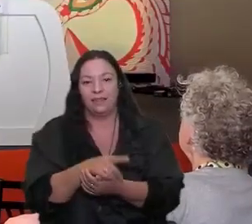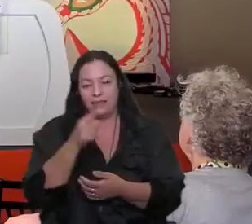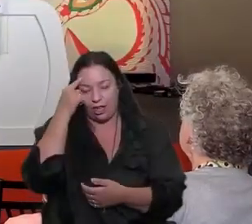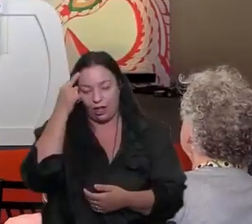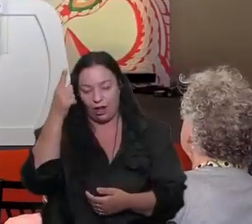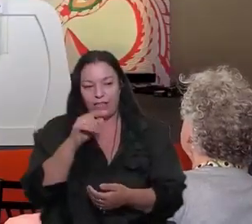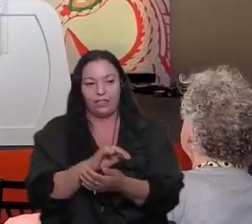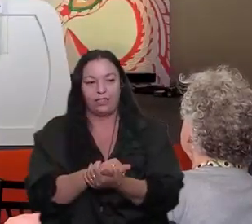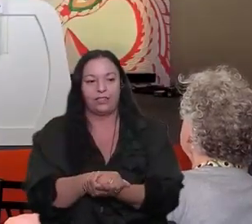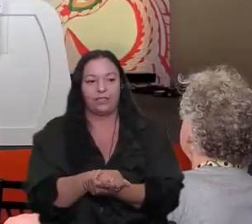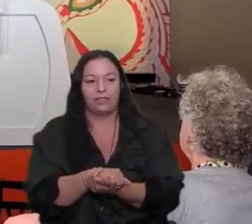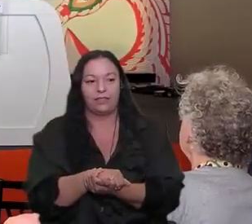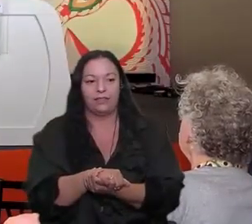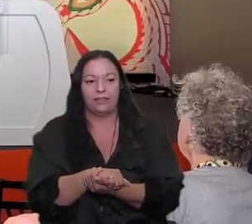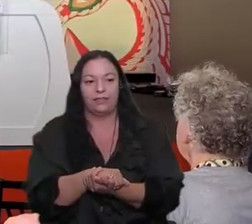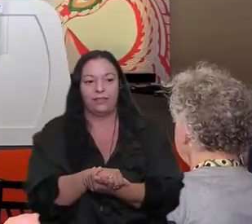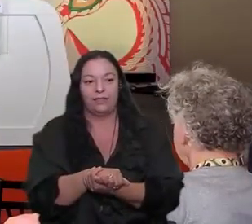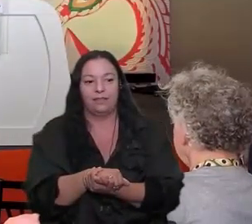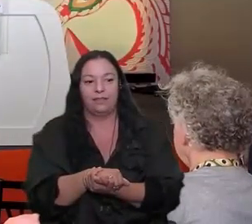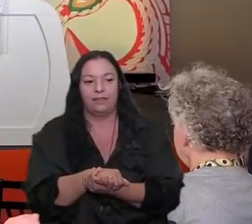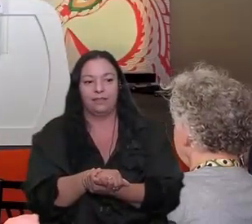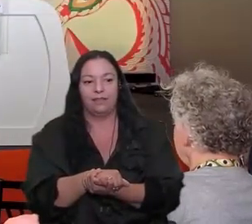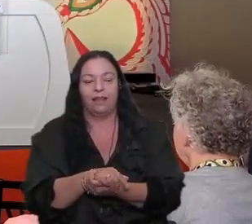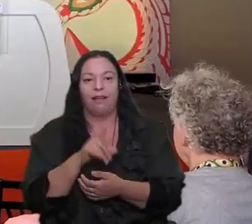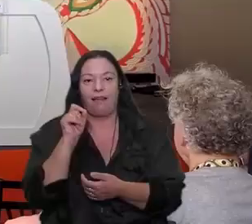é mais. É ainda?